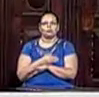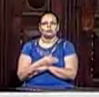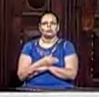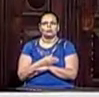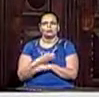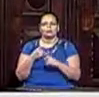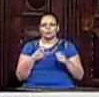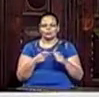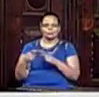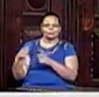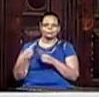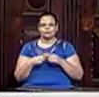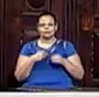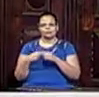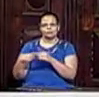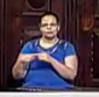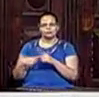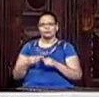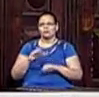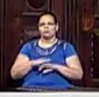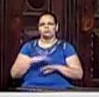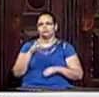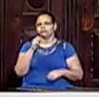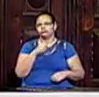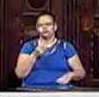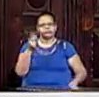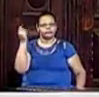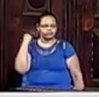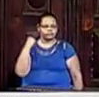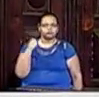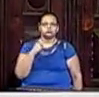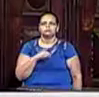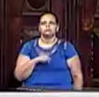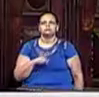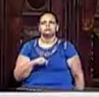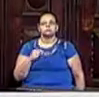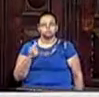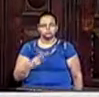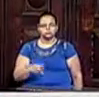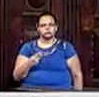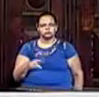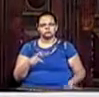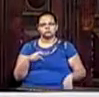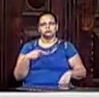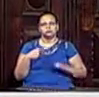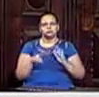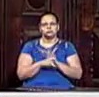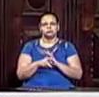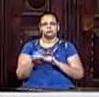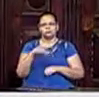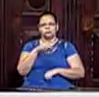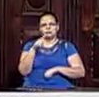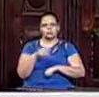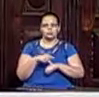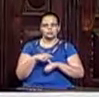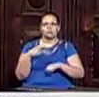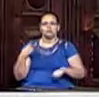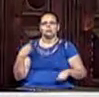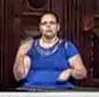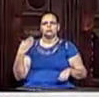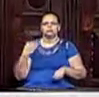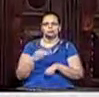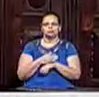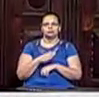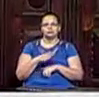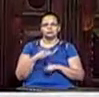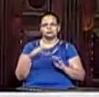dos municípios mais antigos deste país. É entrar